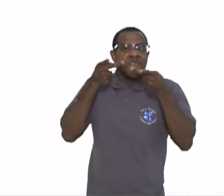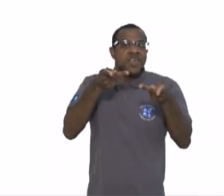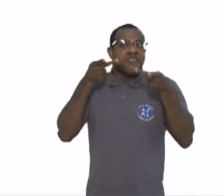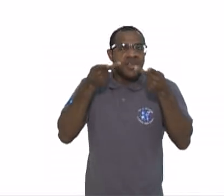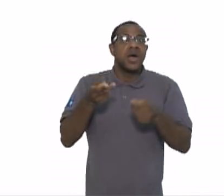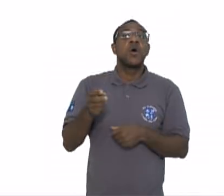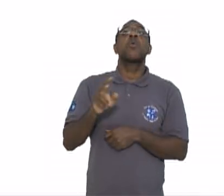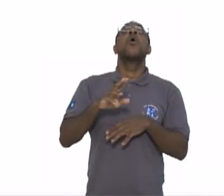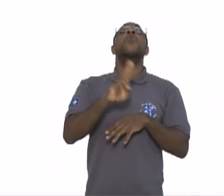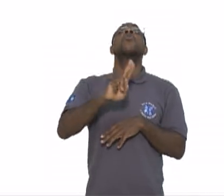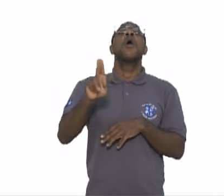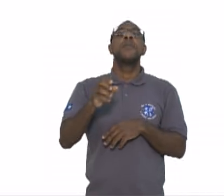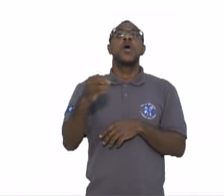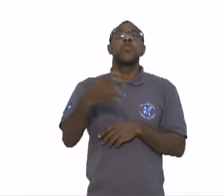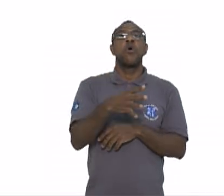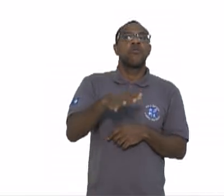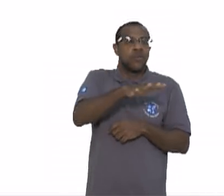espaço?